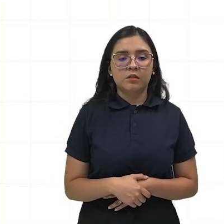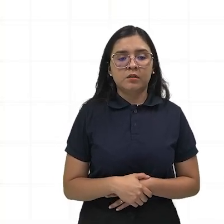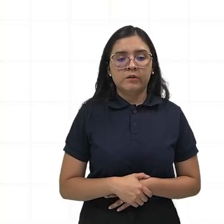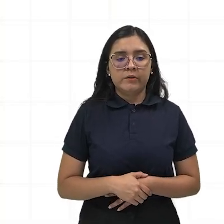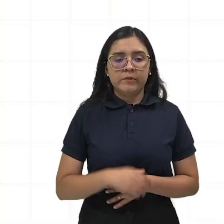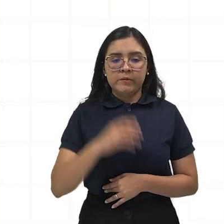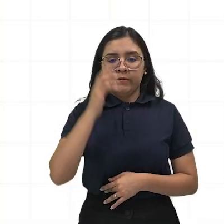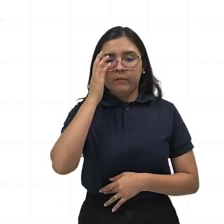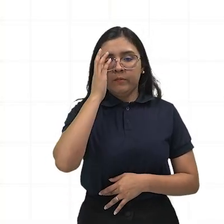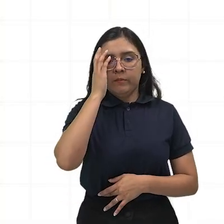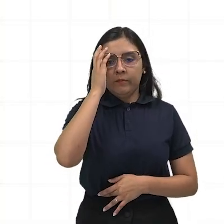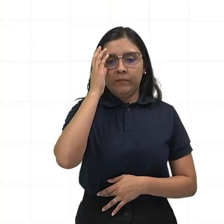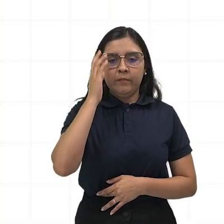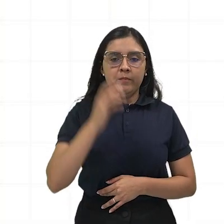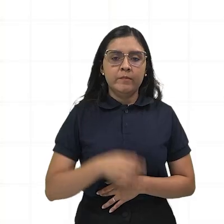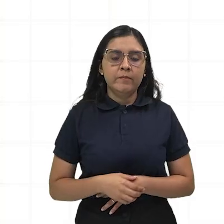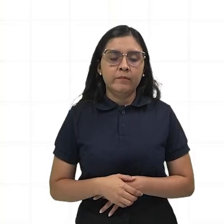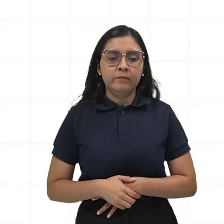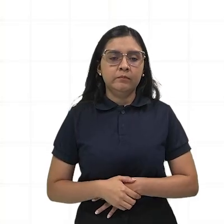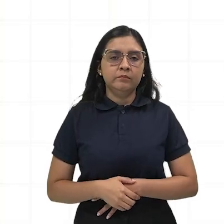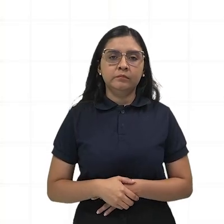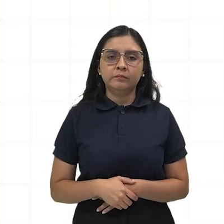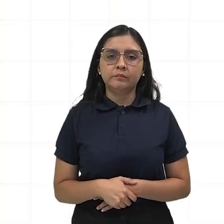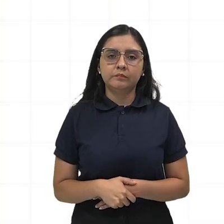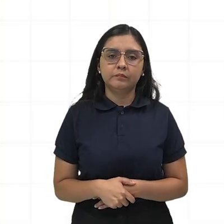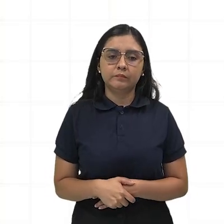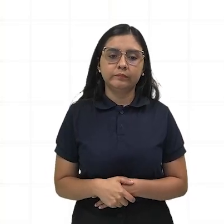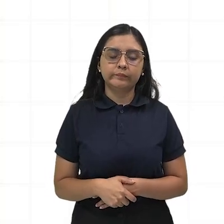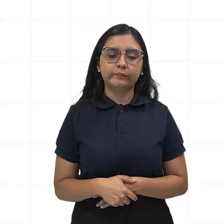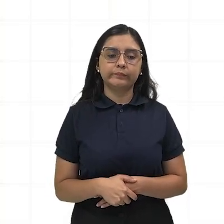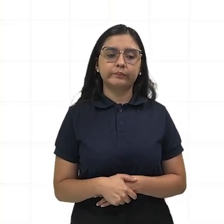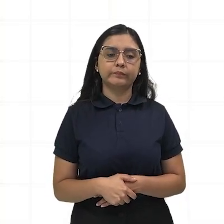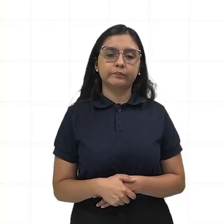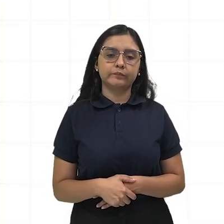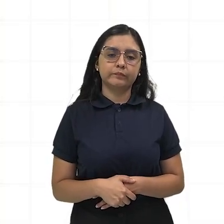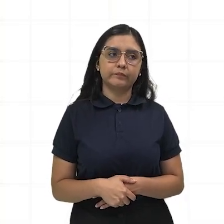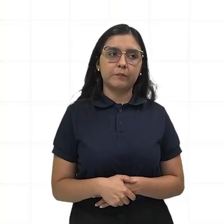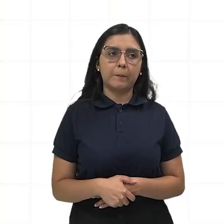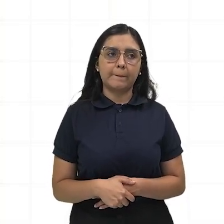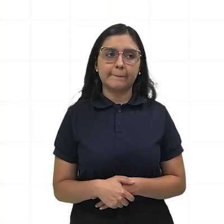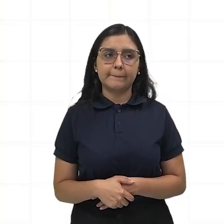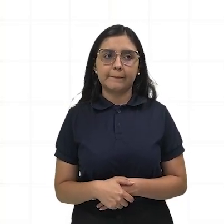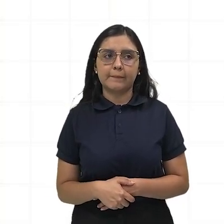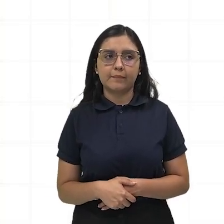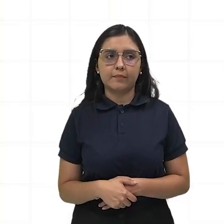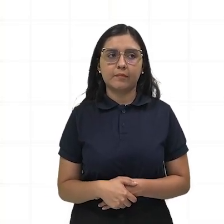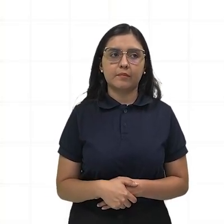começa a identificar. Então, isso é a parte decimal, olha, que eu vou chamar de